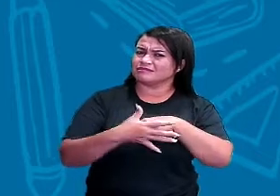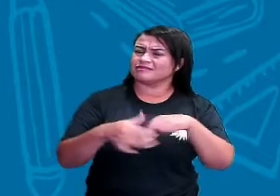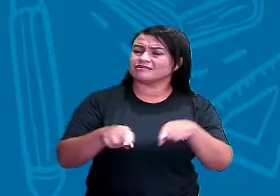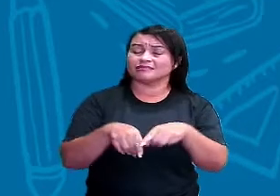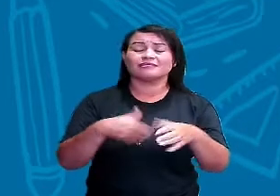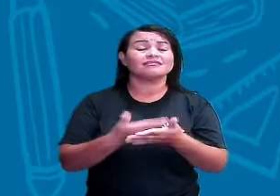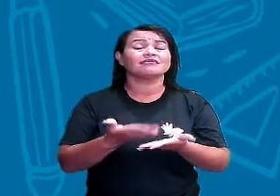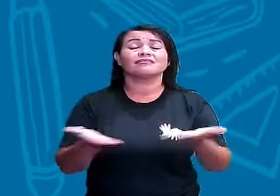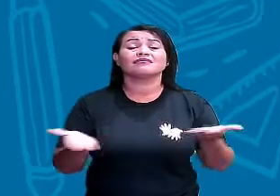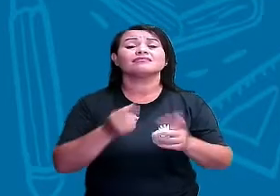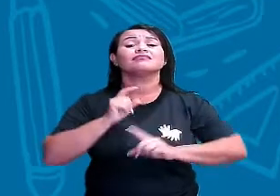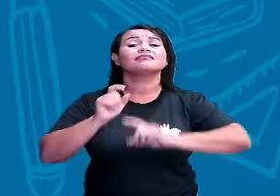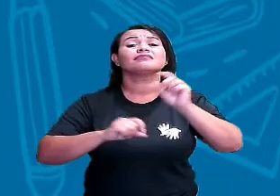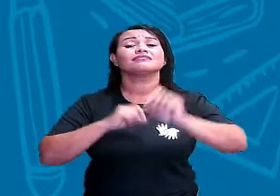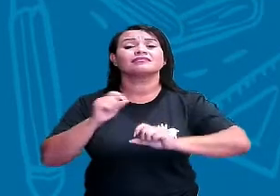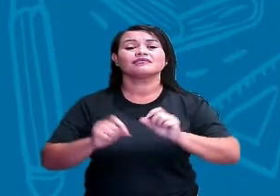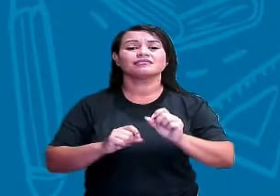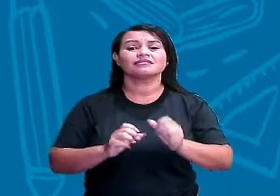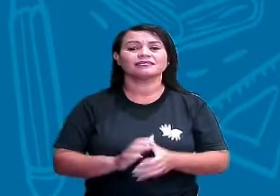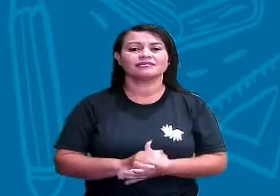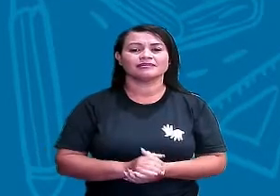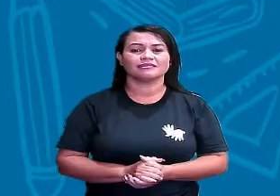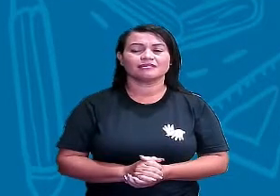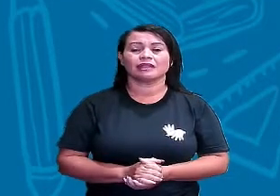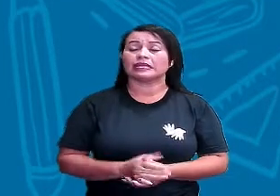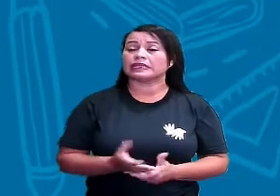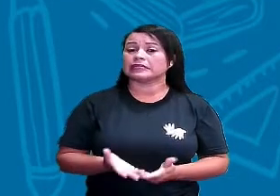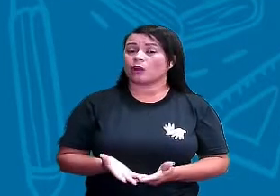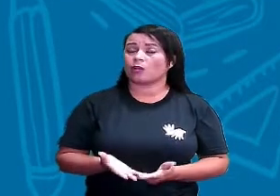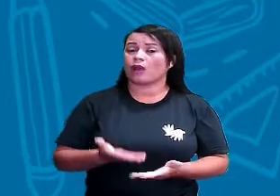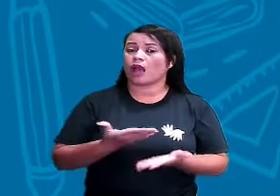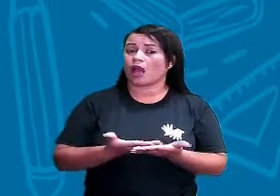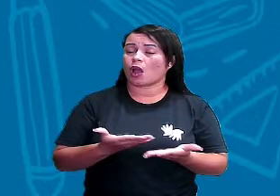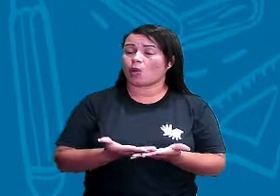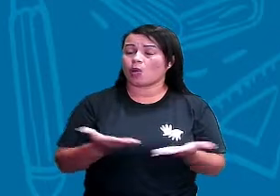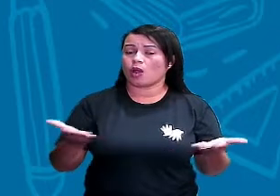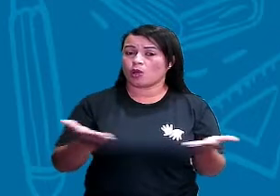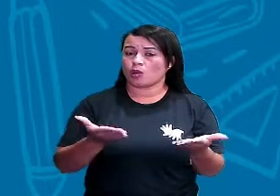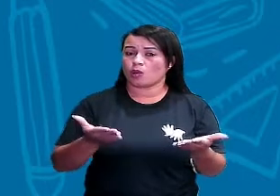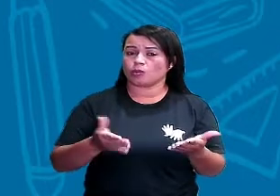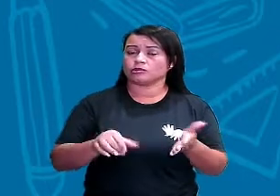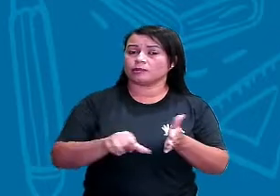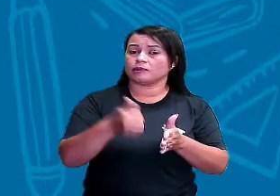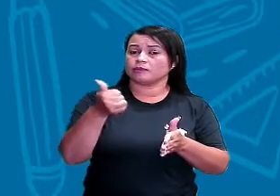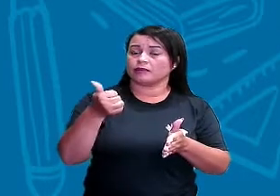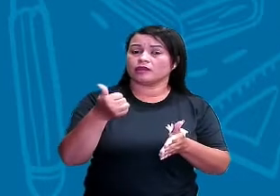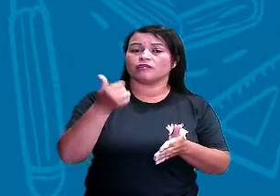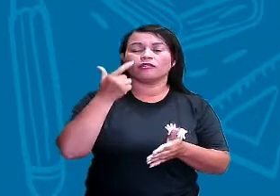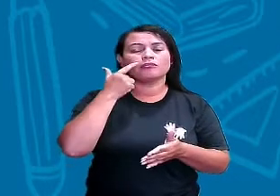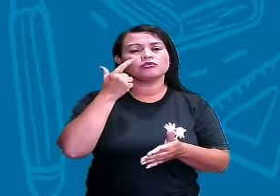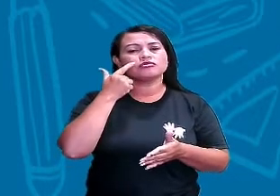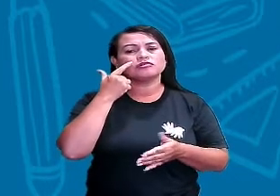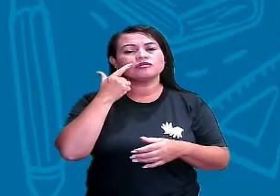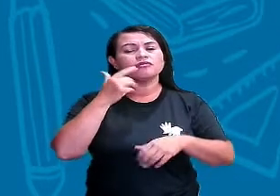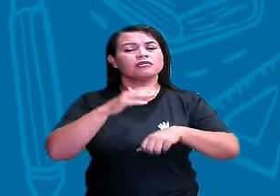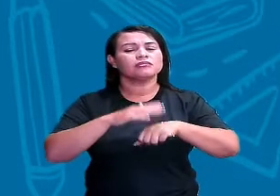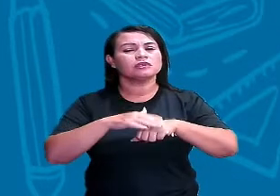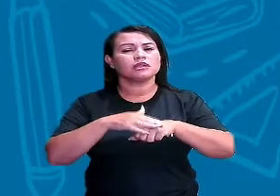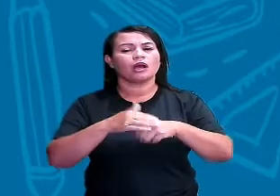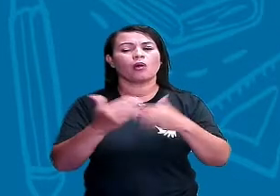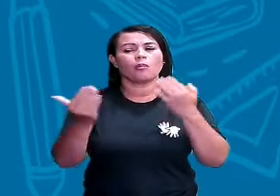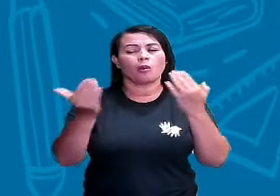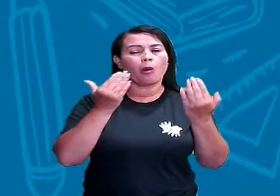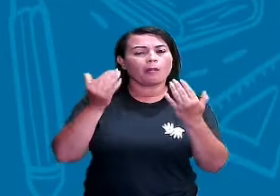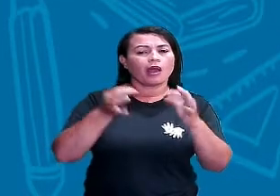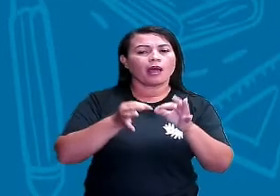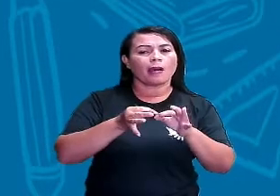hoje. O que é a nossa aula de hoje, tá? Primeiro, nós vamos trabalhar as habilidades de estimar, medir,